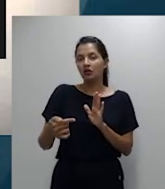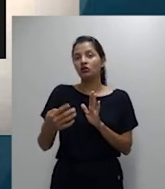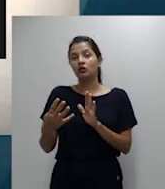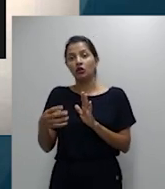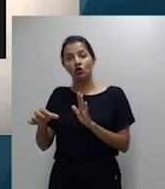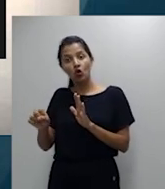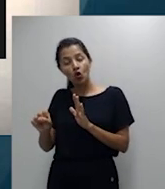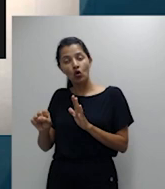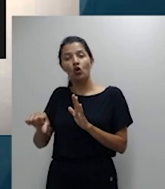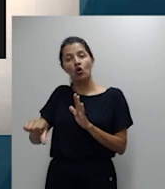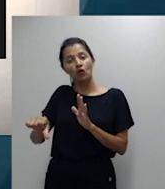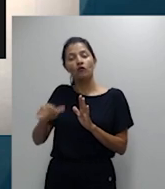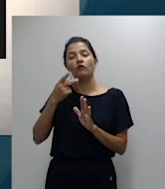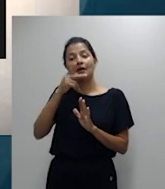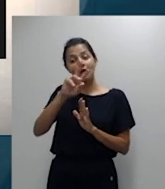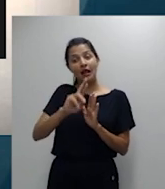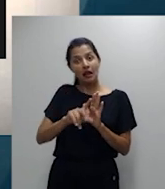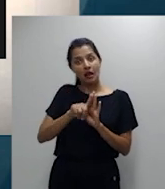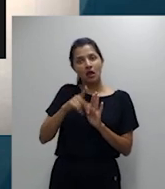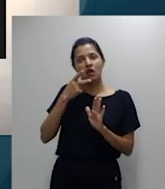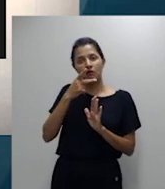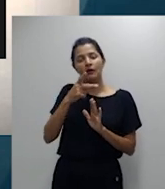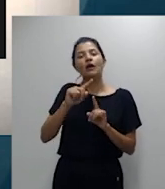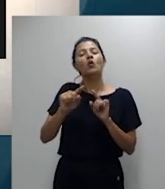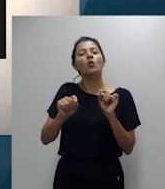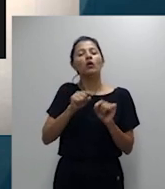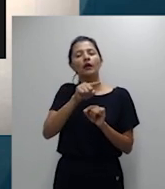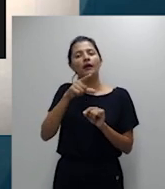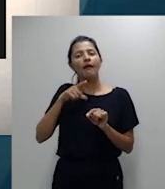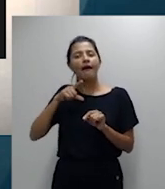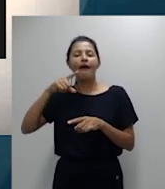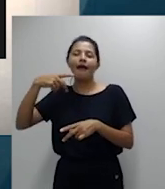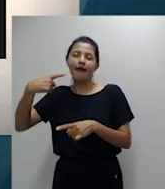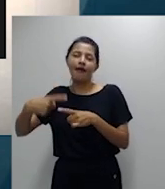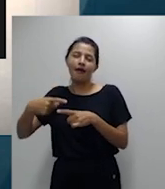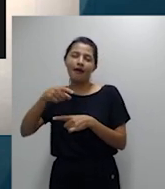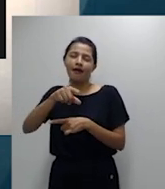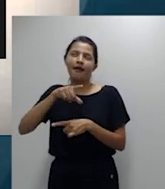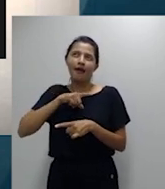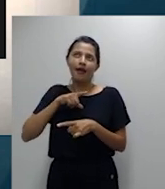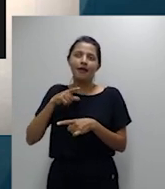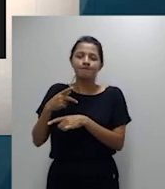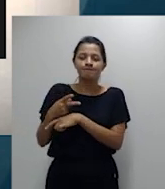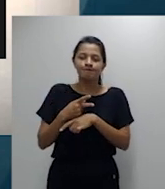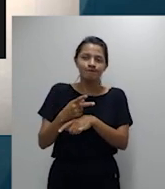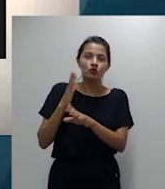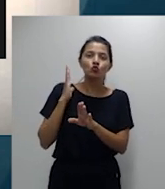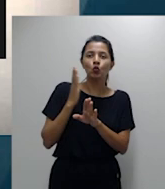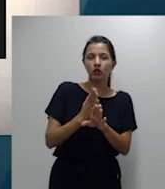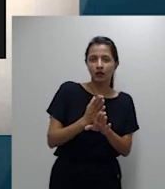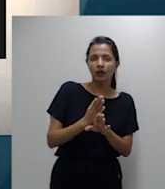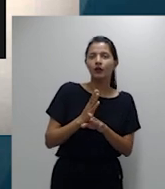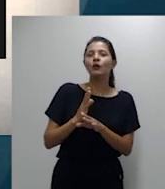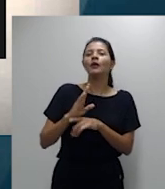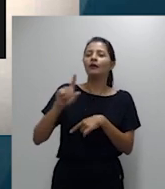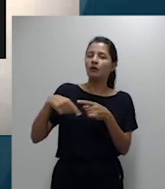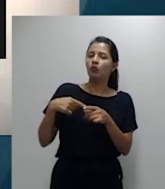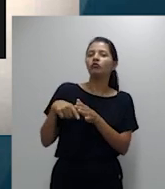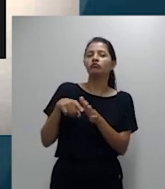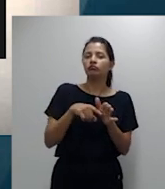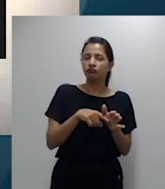Aduaneiro revisões Bandeiras é o mato pela qual pelo qual é apurado após o desembaraço Aduaneiro